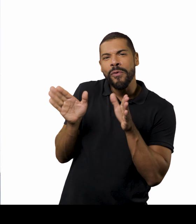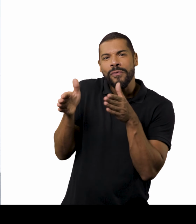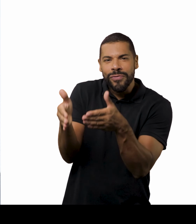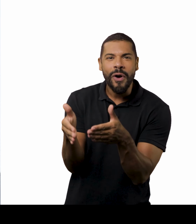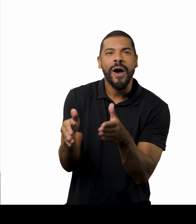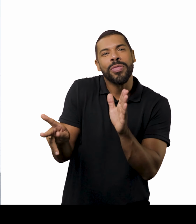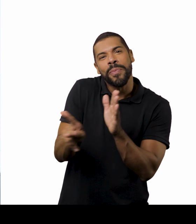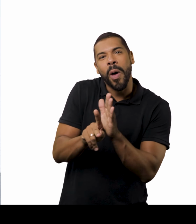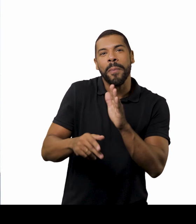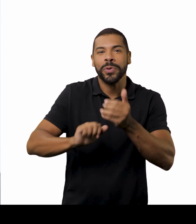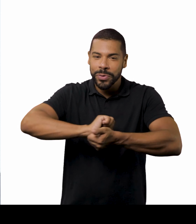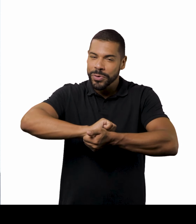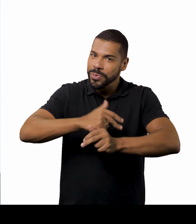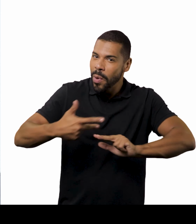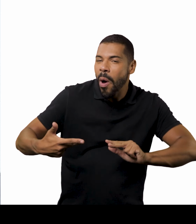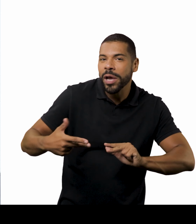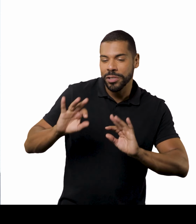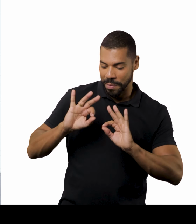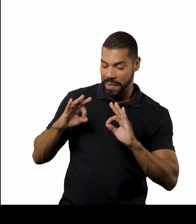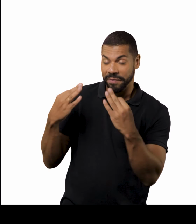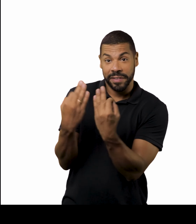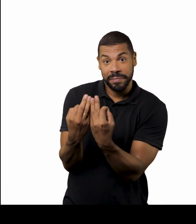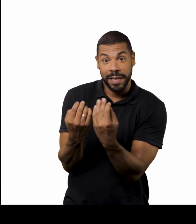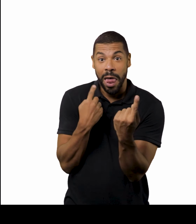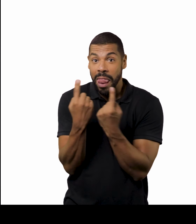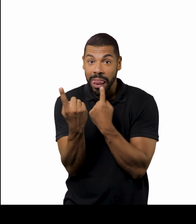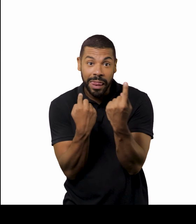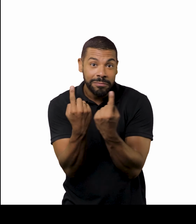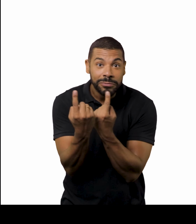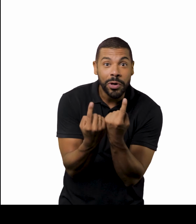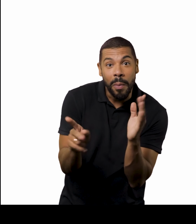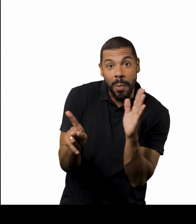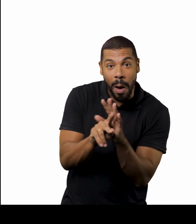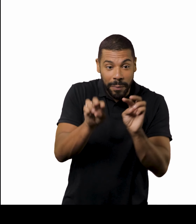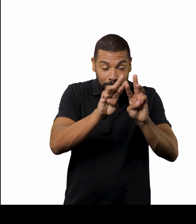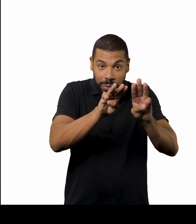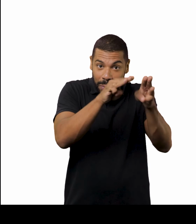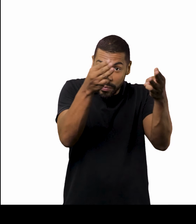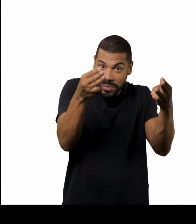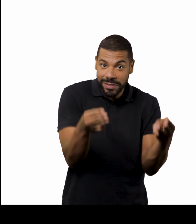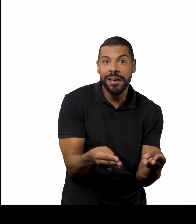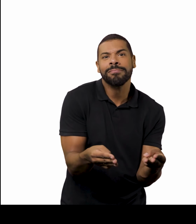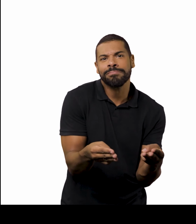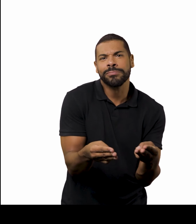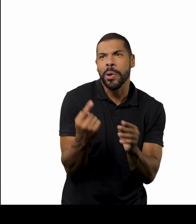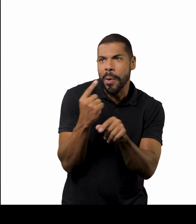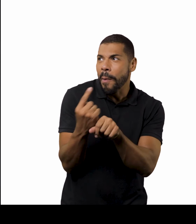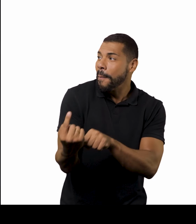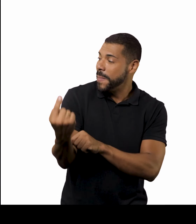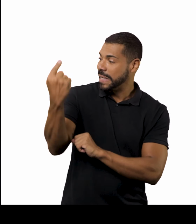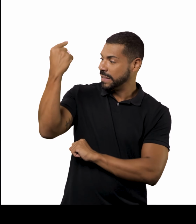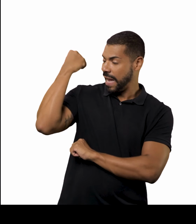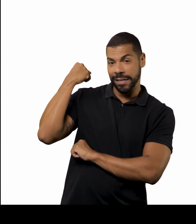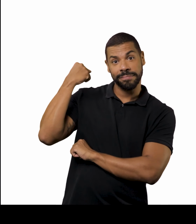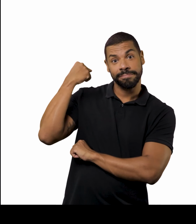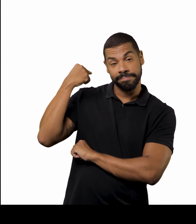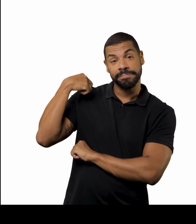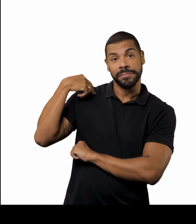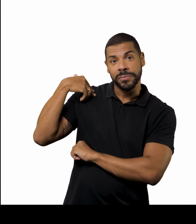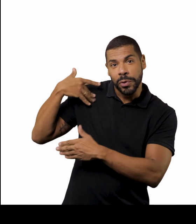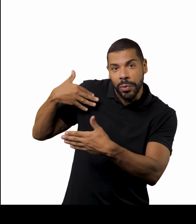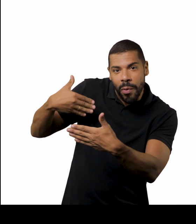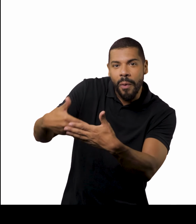esporte, que já vem, né, da sua família. Dialoga com o que eu faço e dialoga com o museu também, que traz a história do